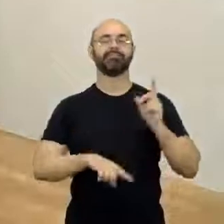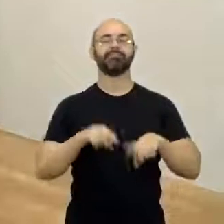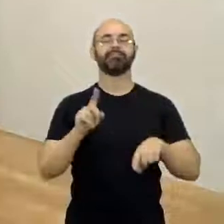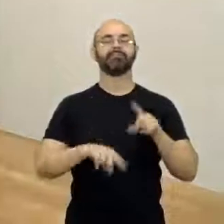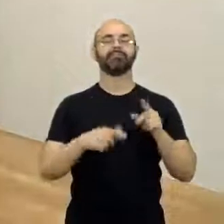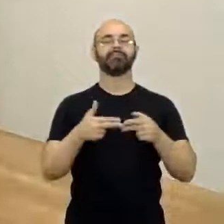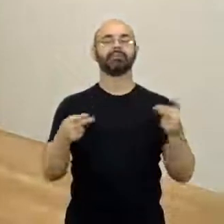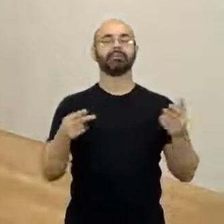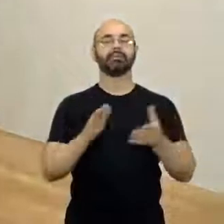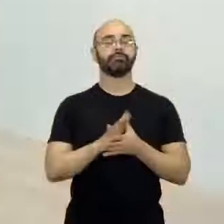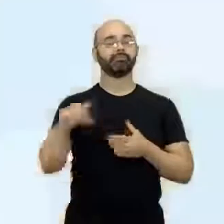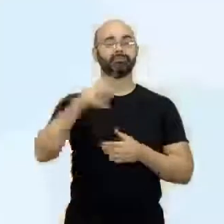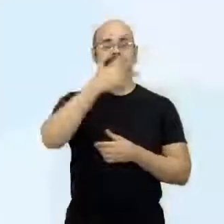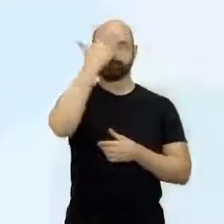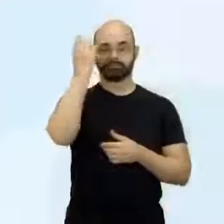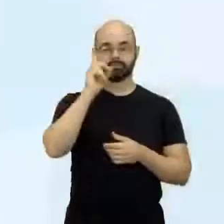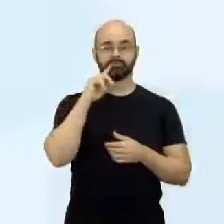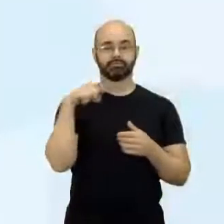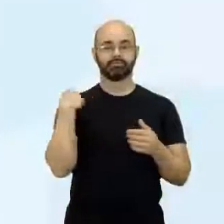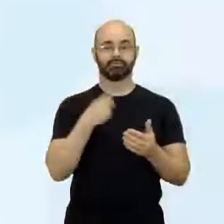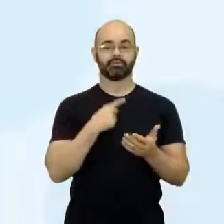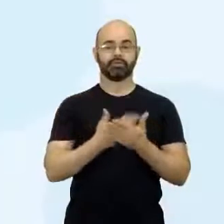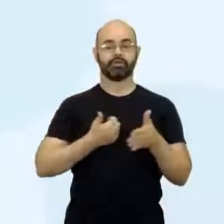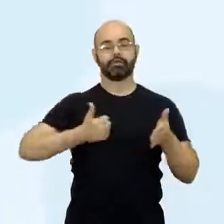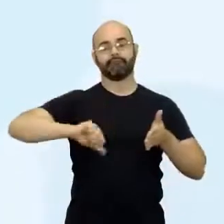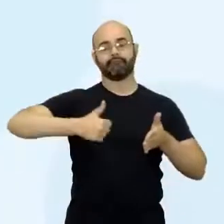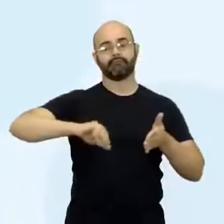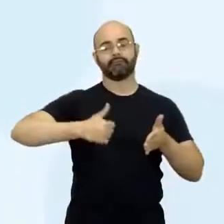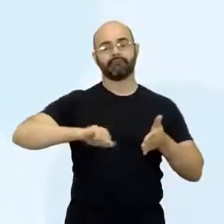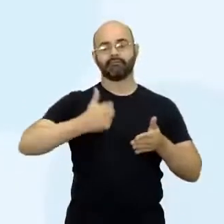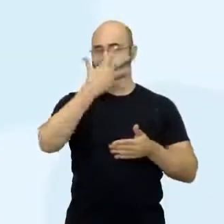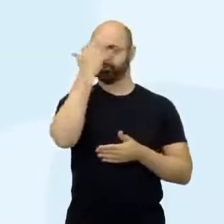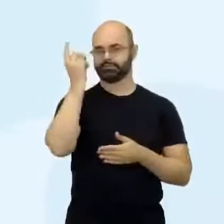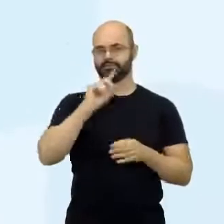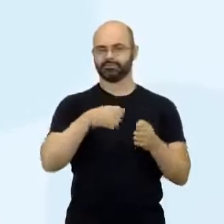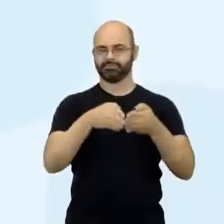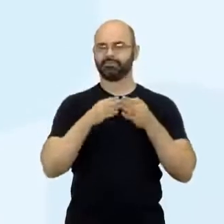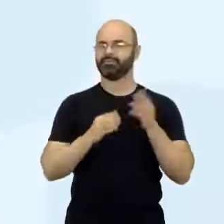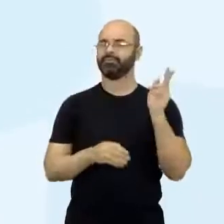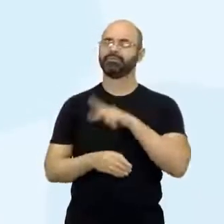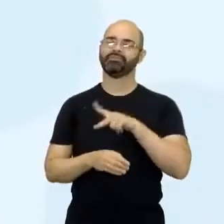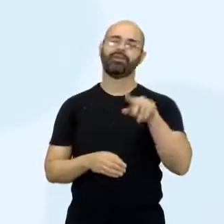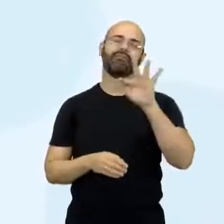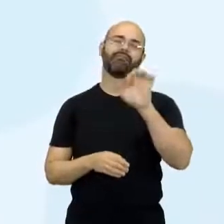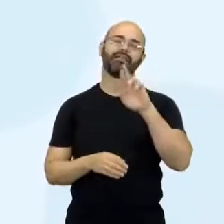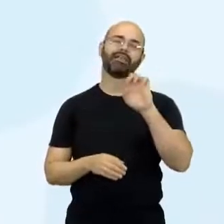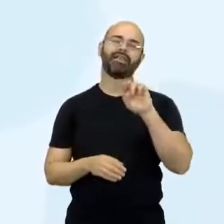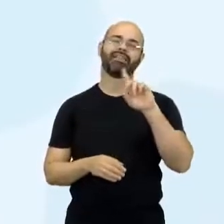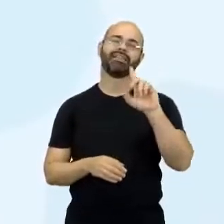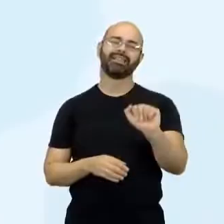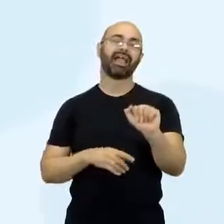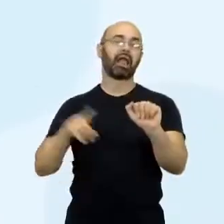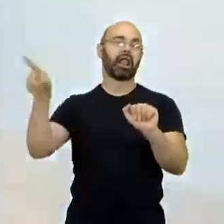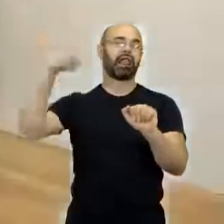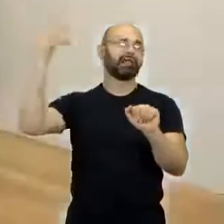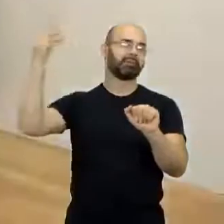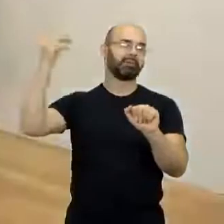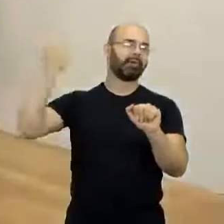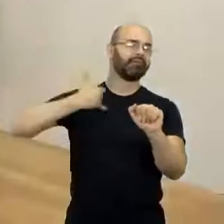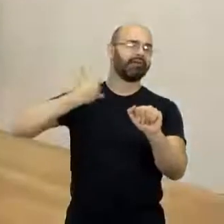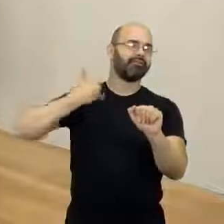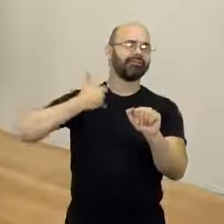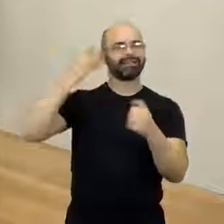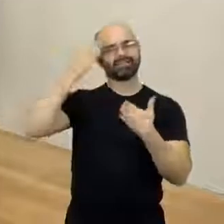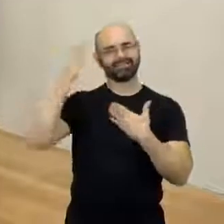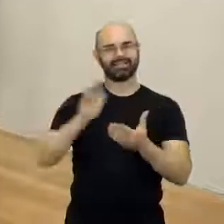aula. Pessoal, não se esqueçam de avaliar a nossa aula também. Obrigado, professora Fernanda, que está aí de oráculo pra gente. E obrigado,